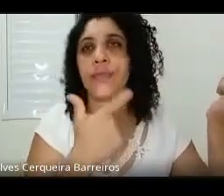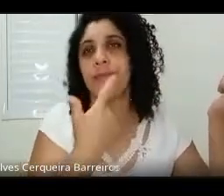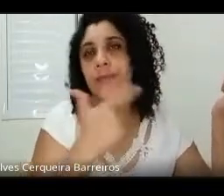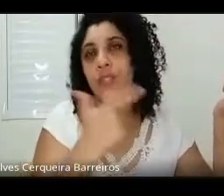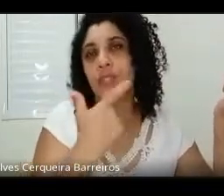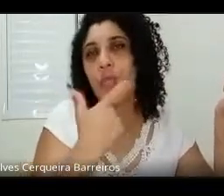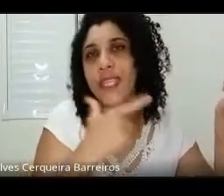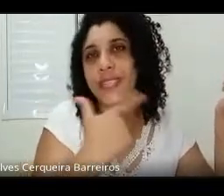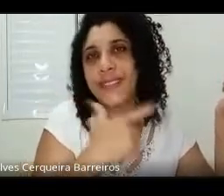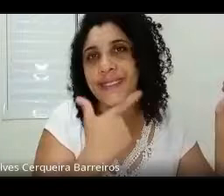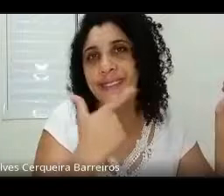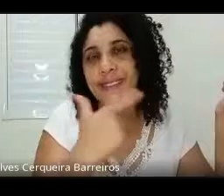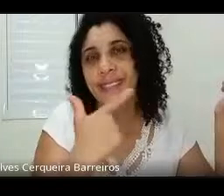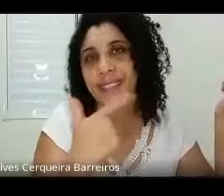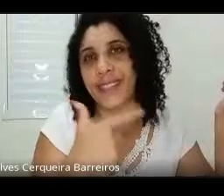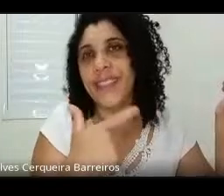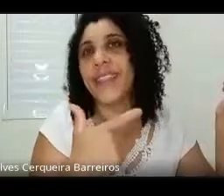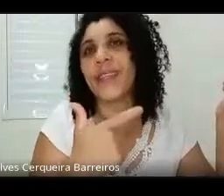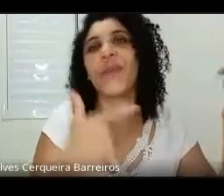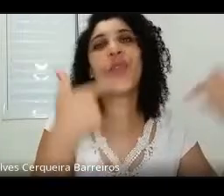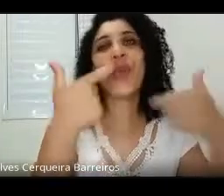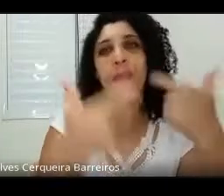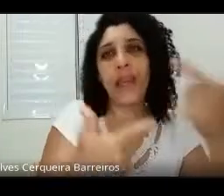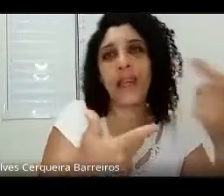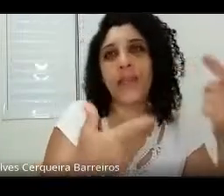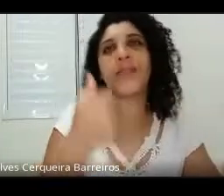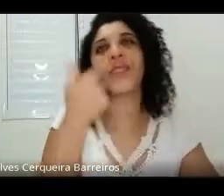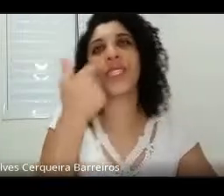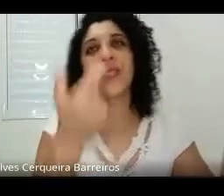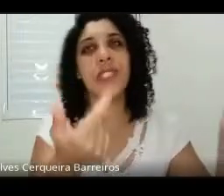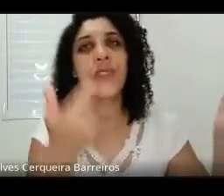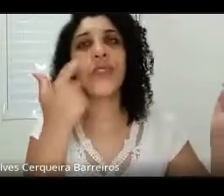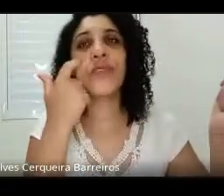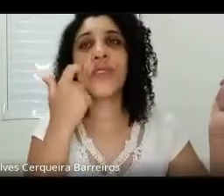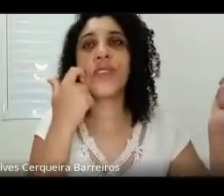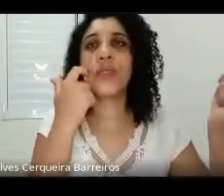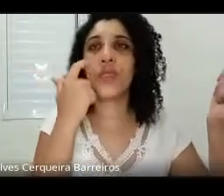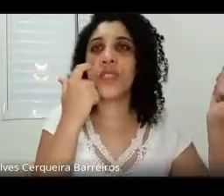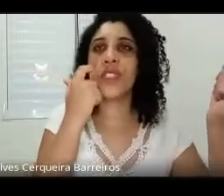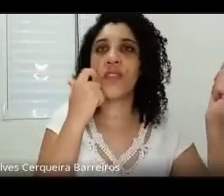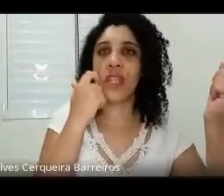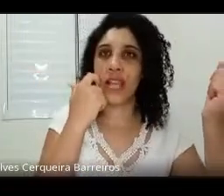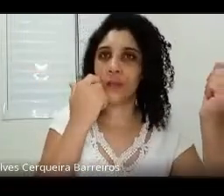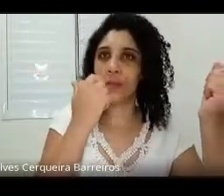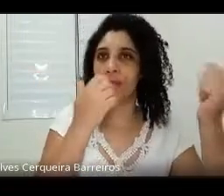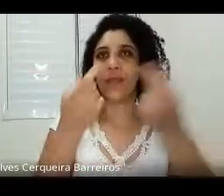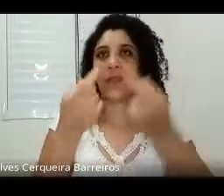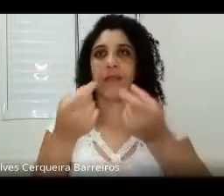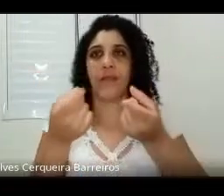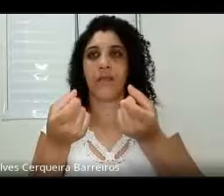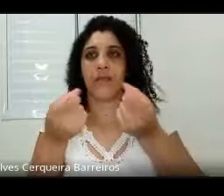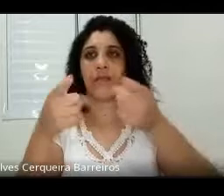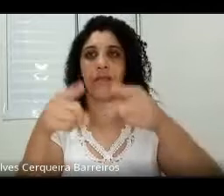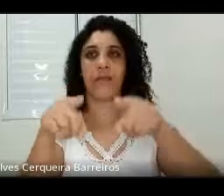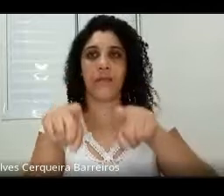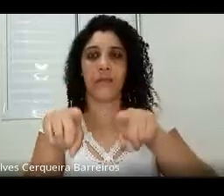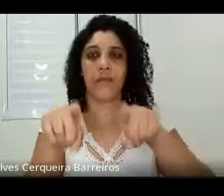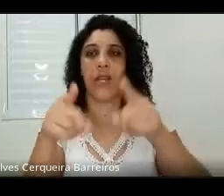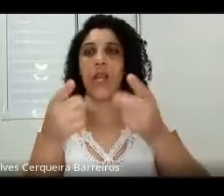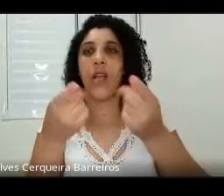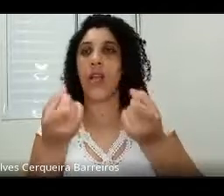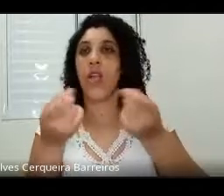Queijo, sorrir. Mudei um parâmetro, já tem um sinal novo e um novo significado.